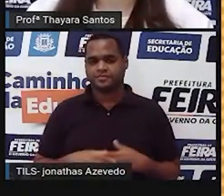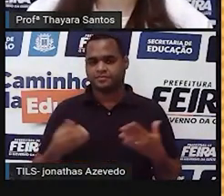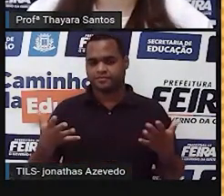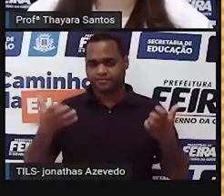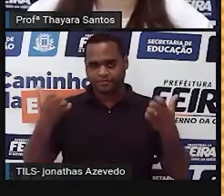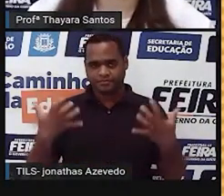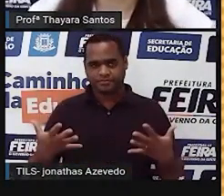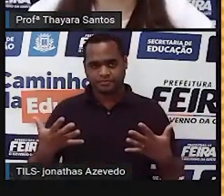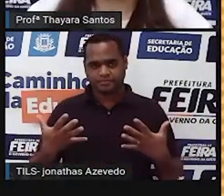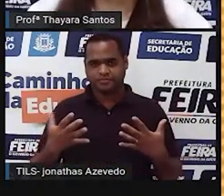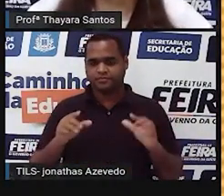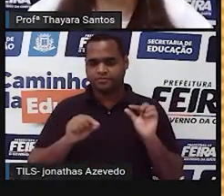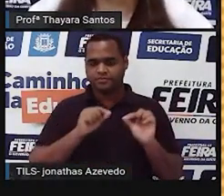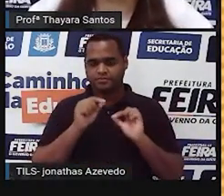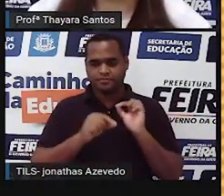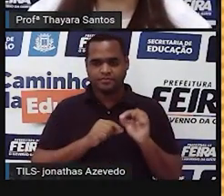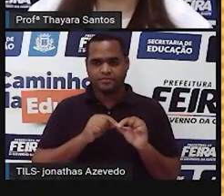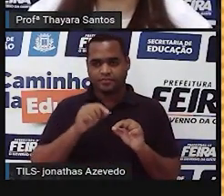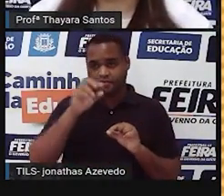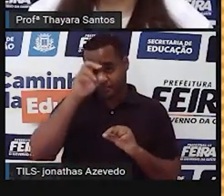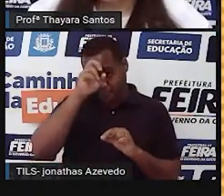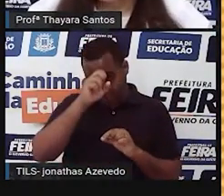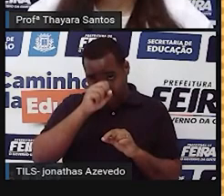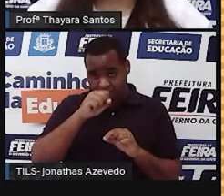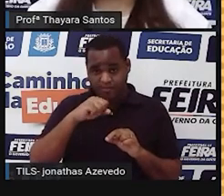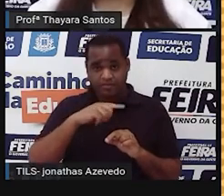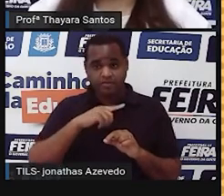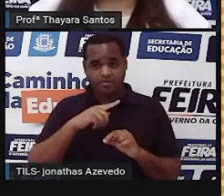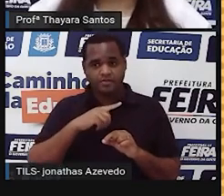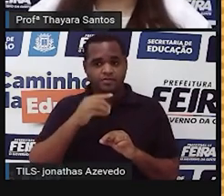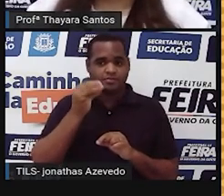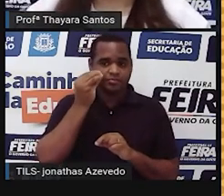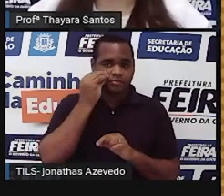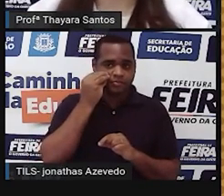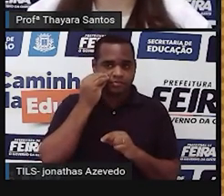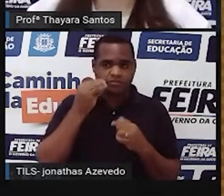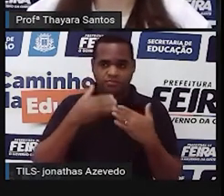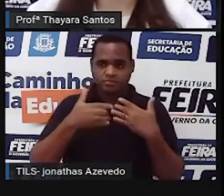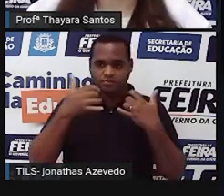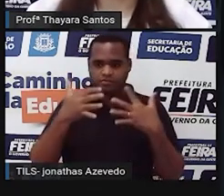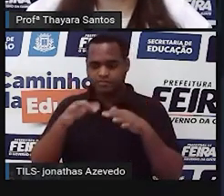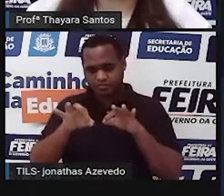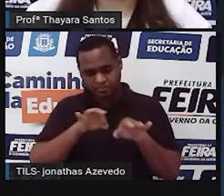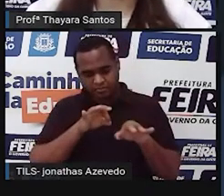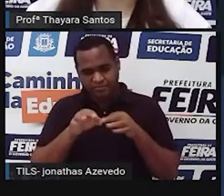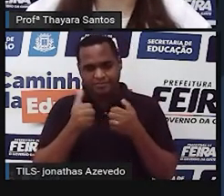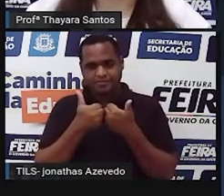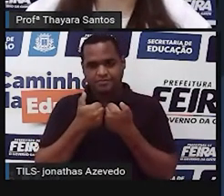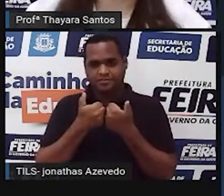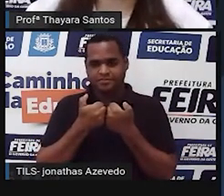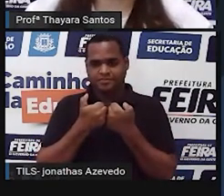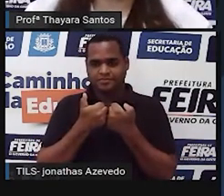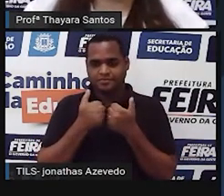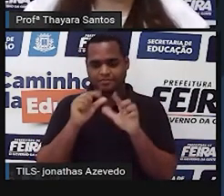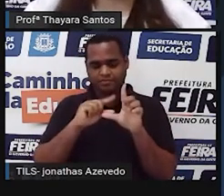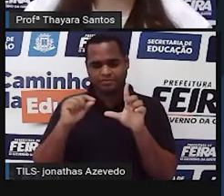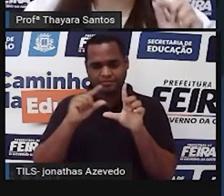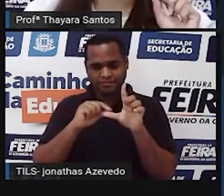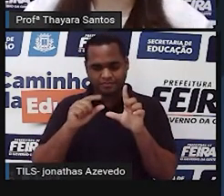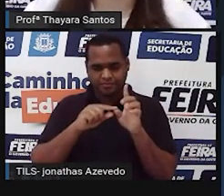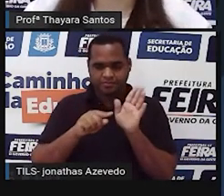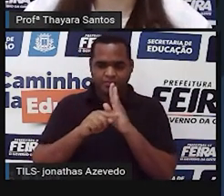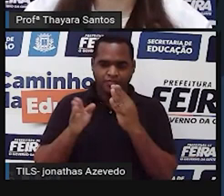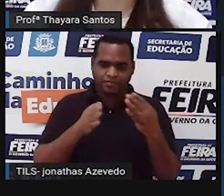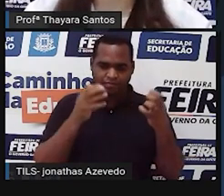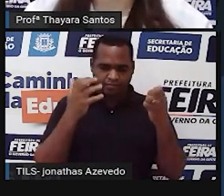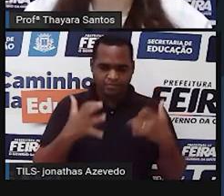Agora, a gente vai testar o que a gente aprendeu até aqui. E para isso, eu preparei um game que vai estar na descrição desse vídeo, só